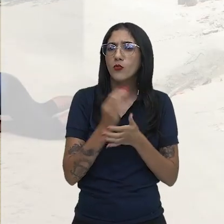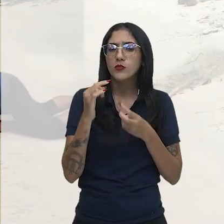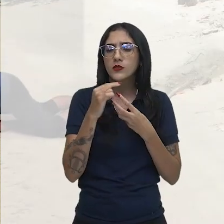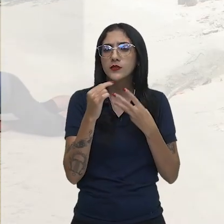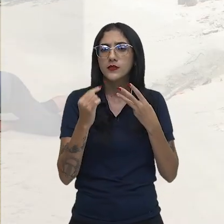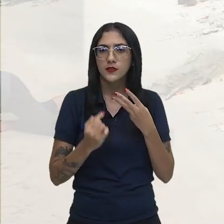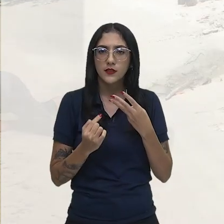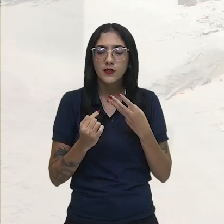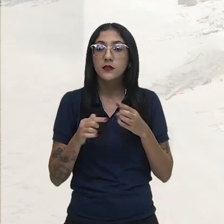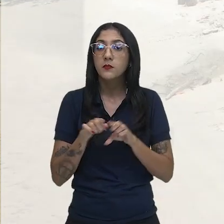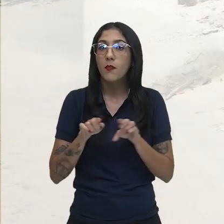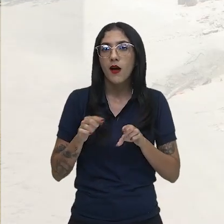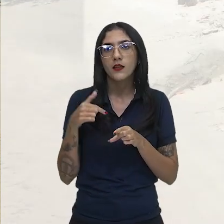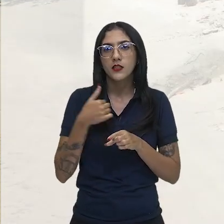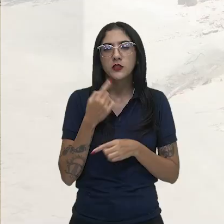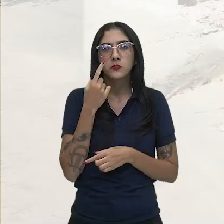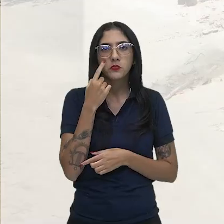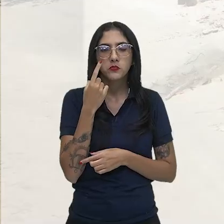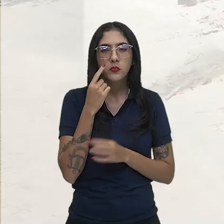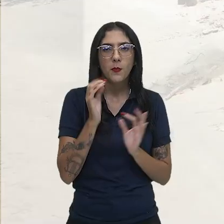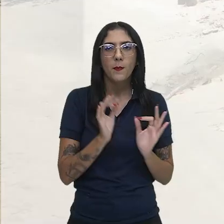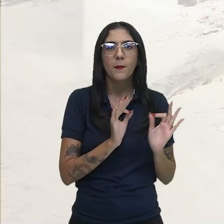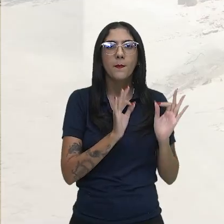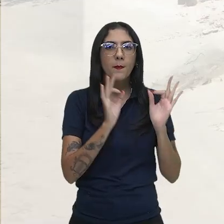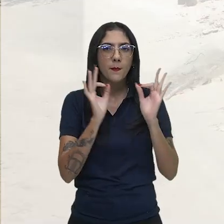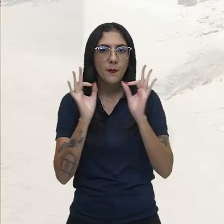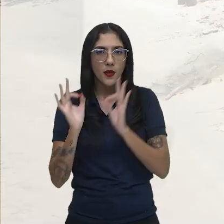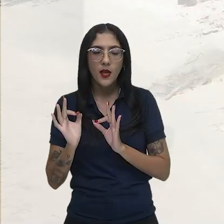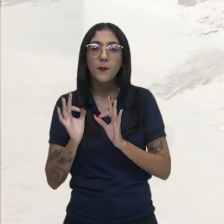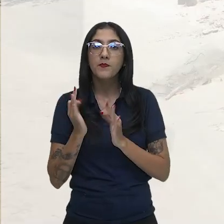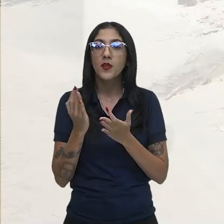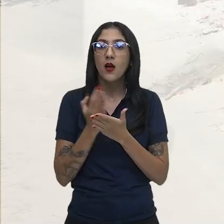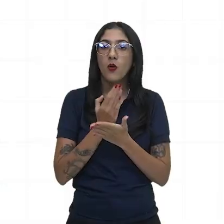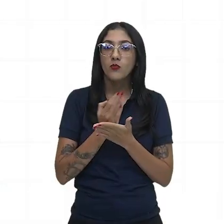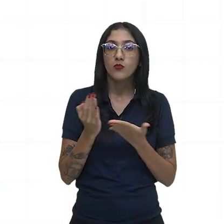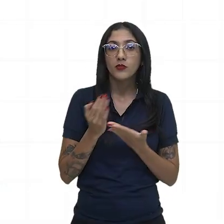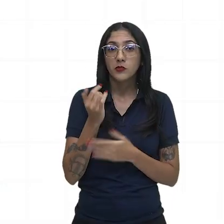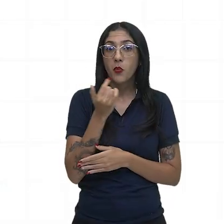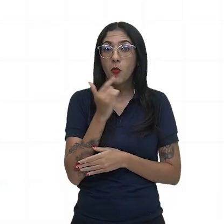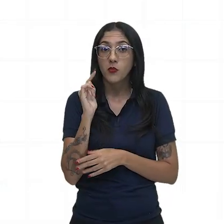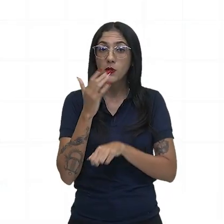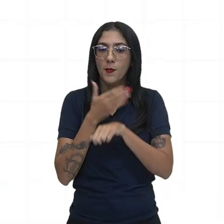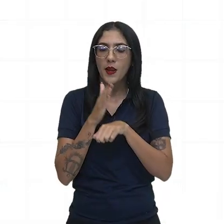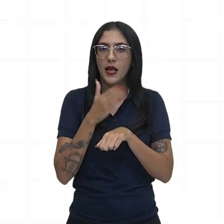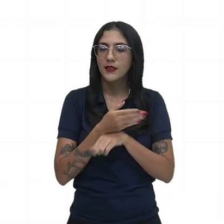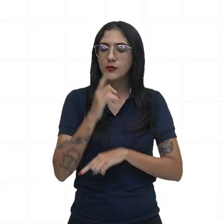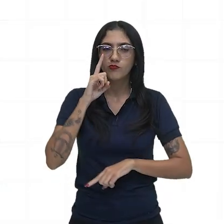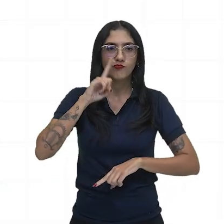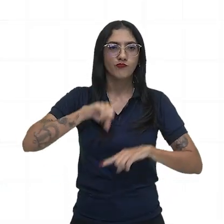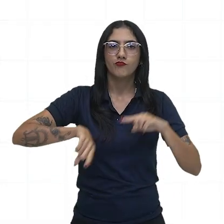nós falamos também durante a nossa aula sobre alguns golpes proibidos. Vamos relembrar quais são? Olha